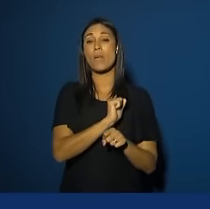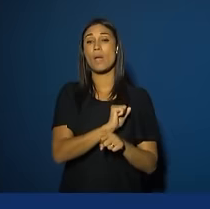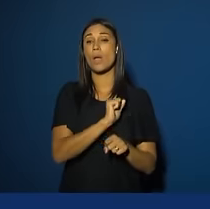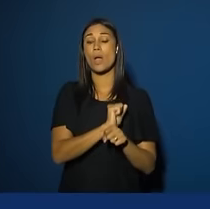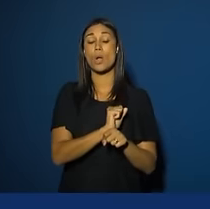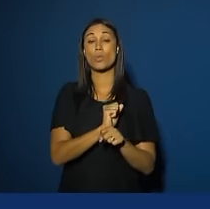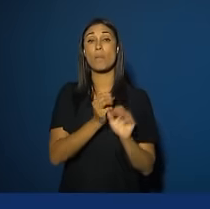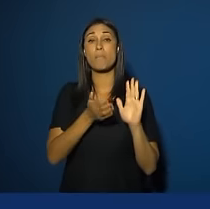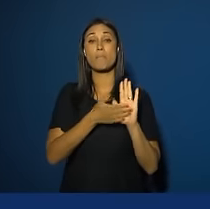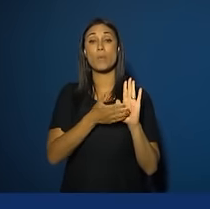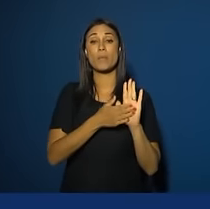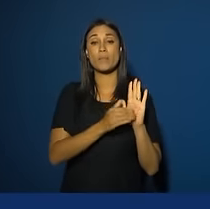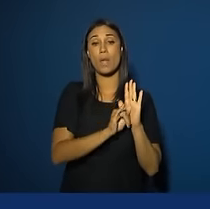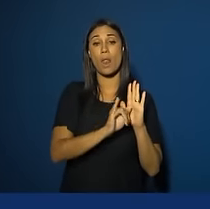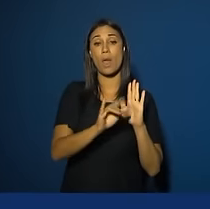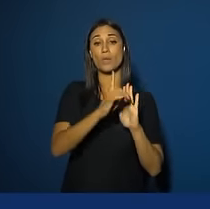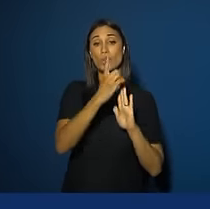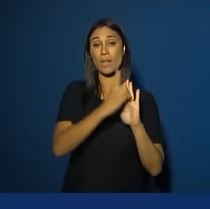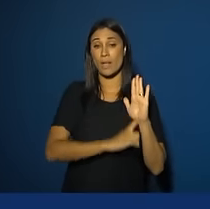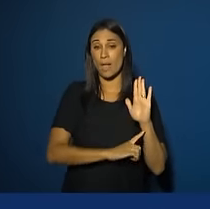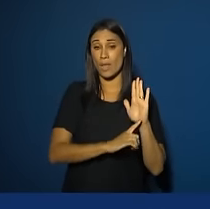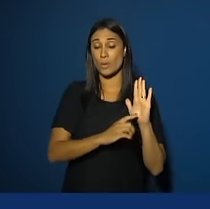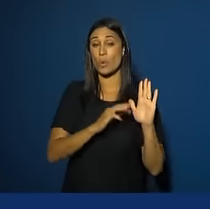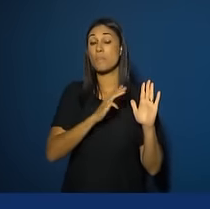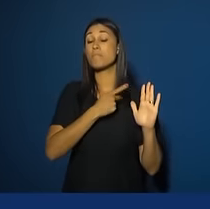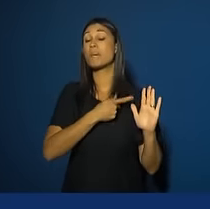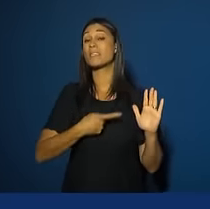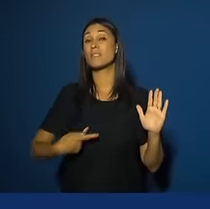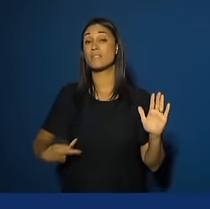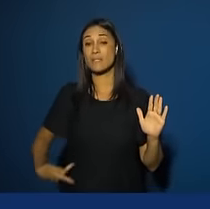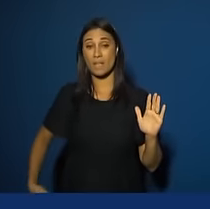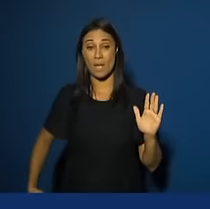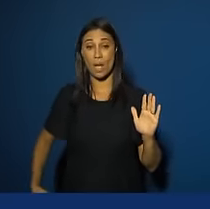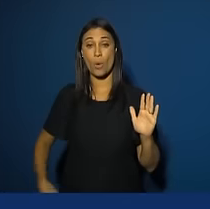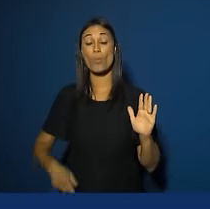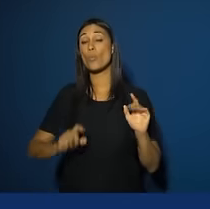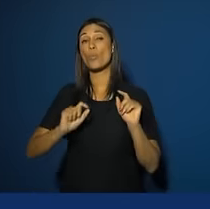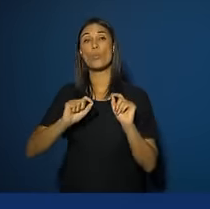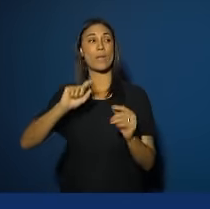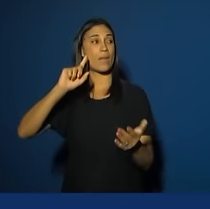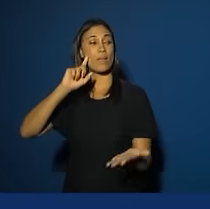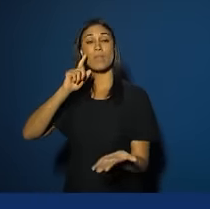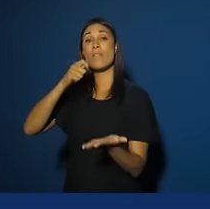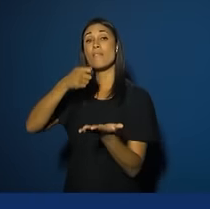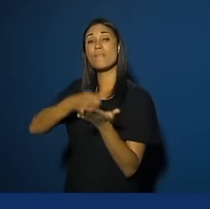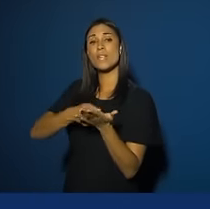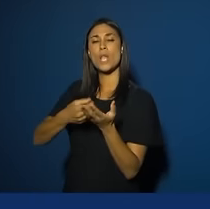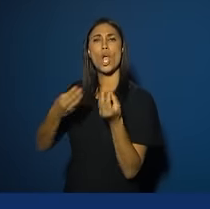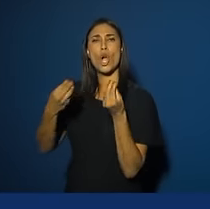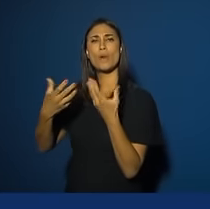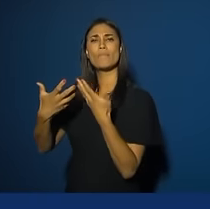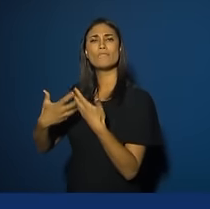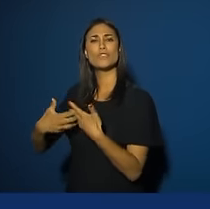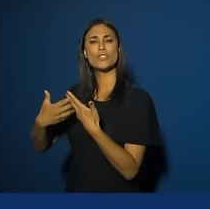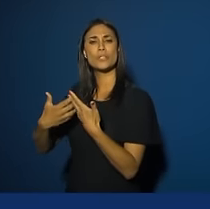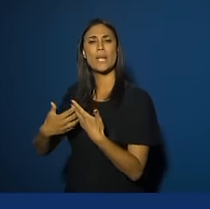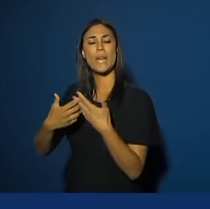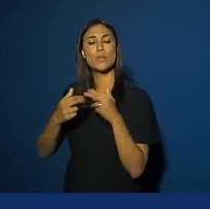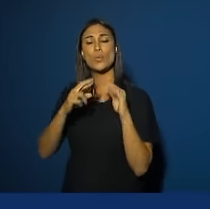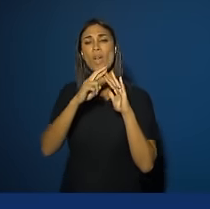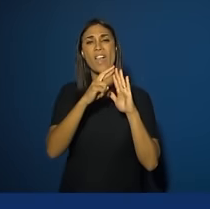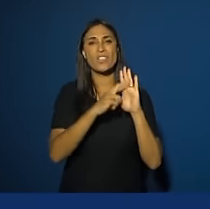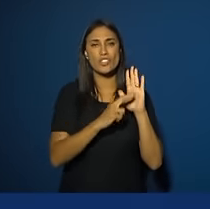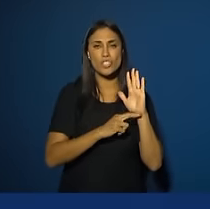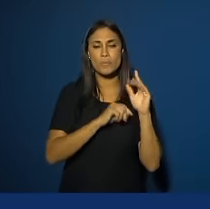a publicação do decreto presidencial que define o funcionamento do regime de metas